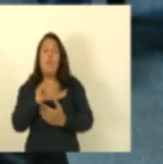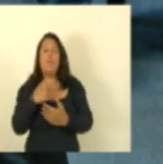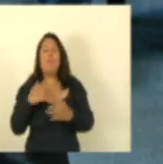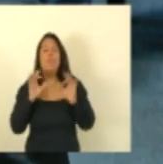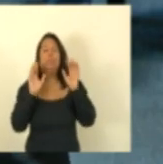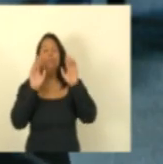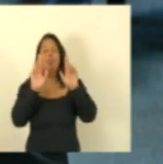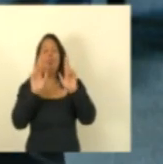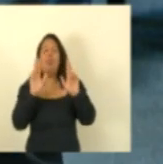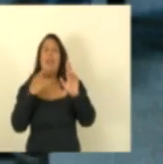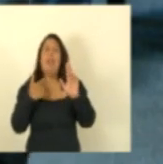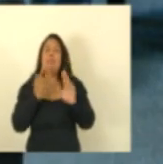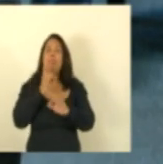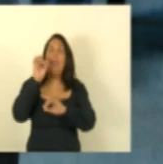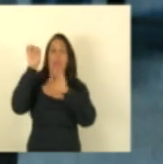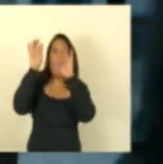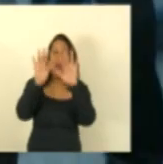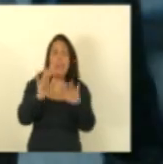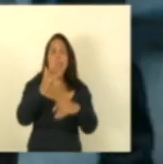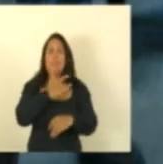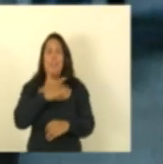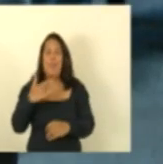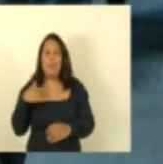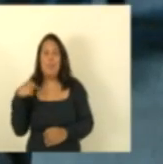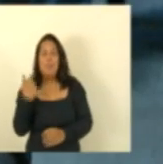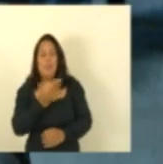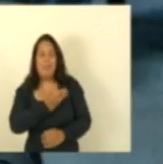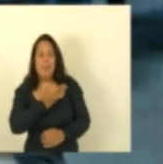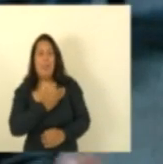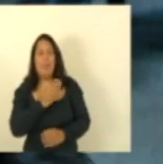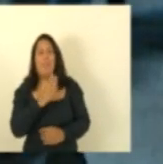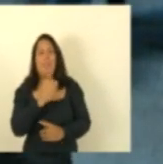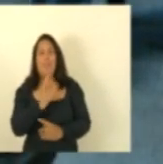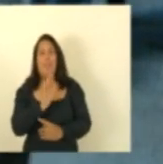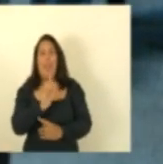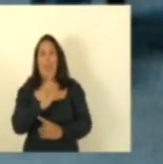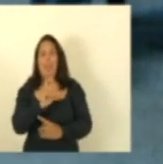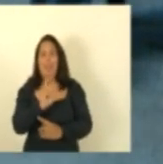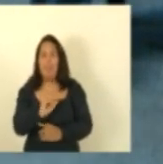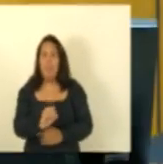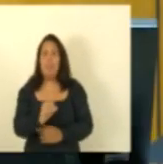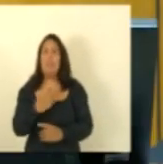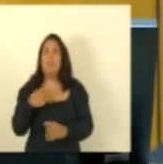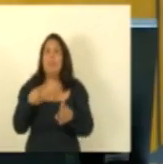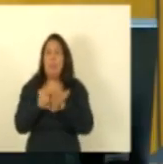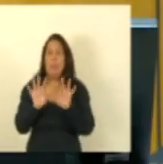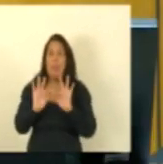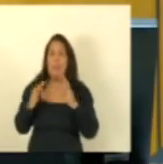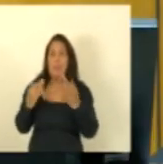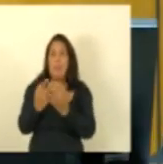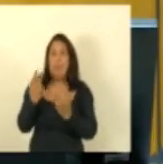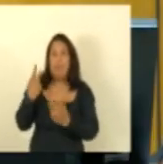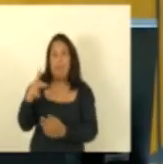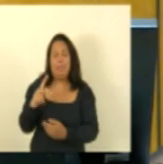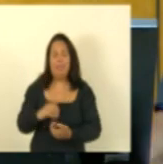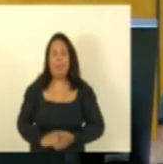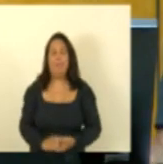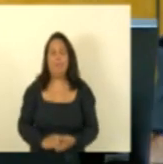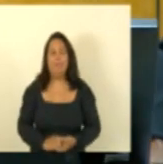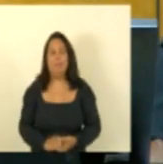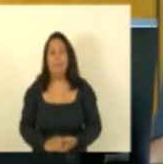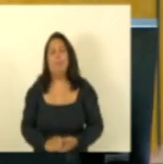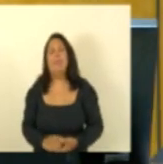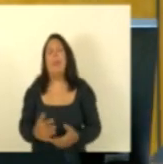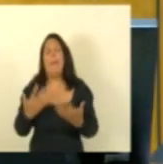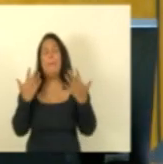saúde, muitas bênçãos de Deus na vida do nosso colega Pablo Muribeca e da família dele. Legal, parabéns aí à